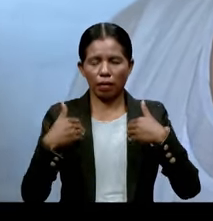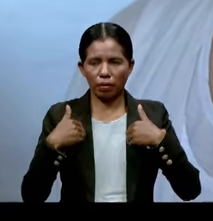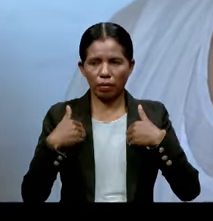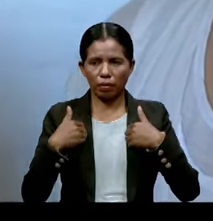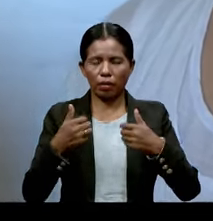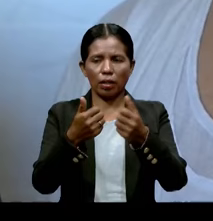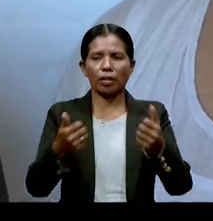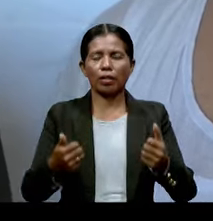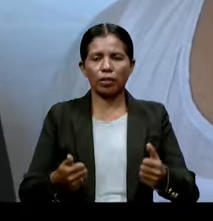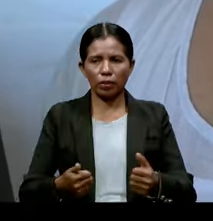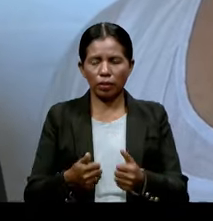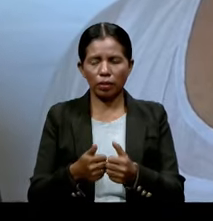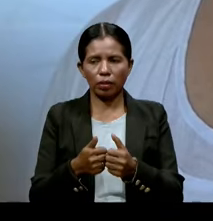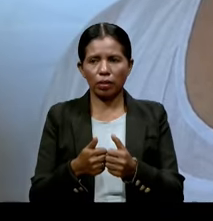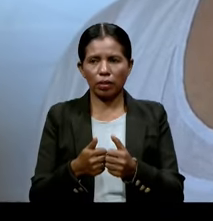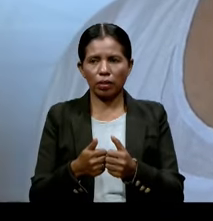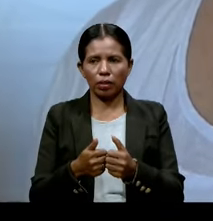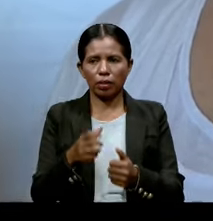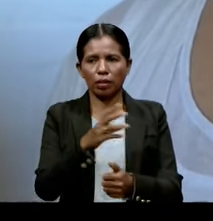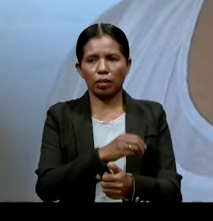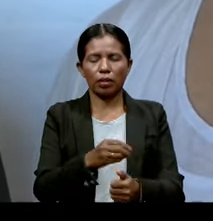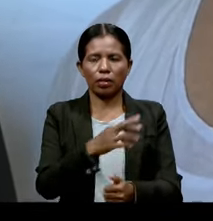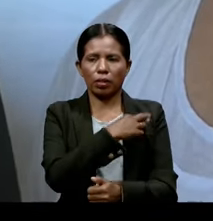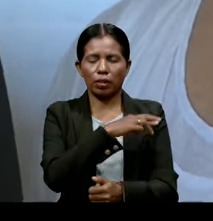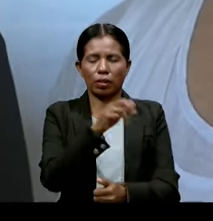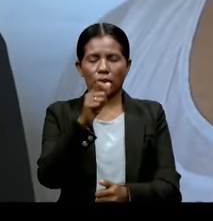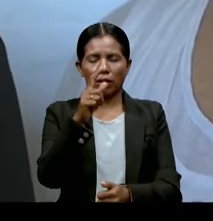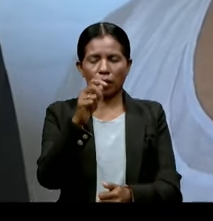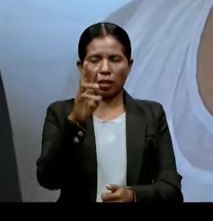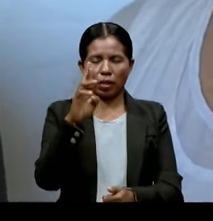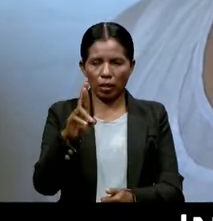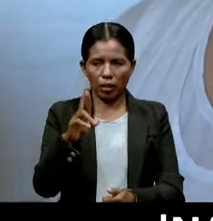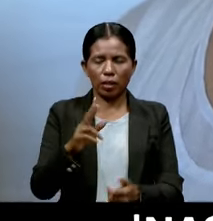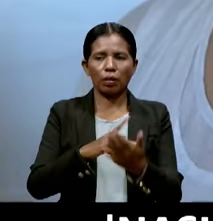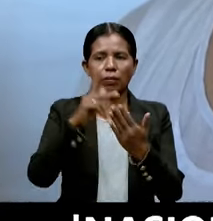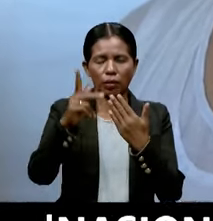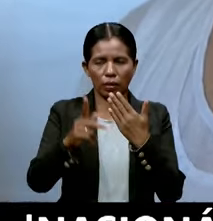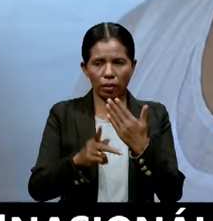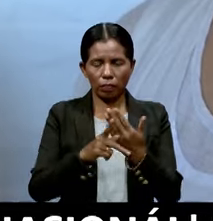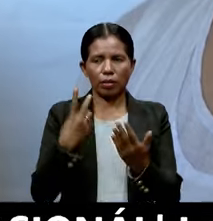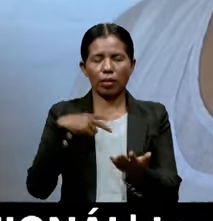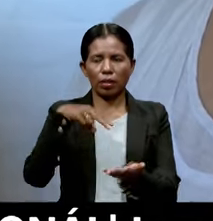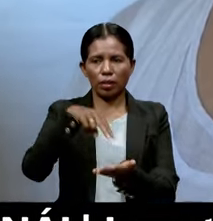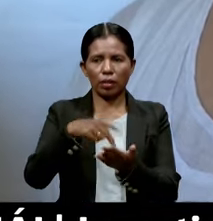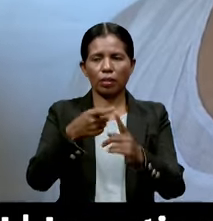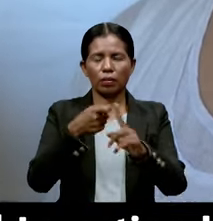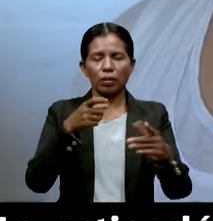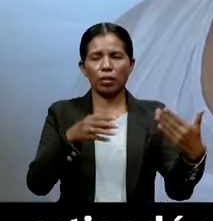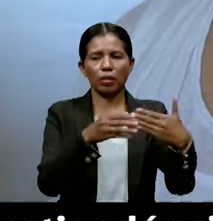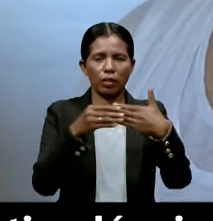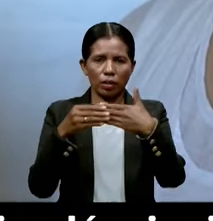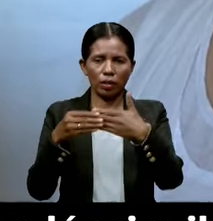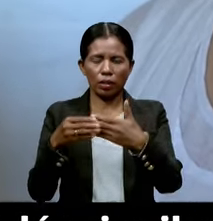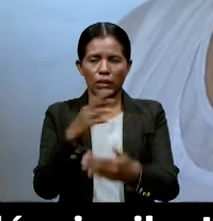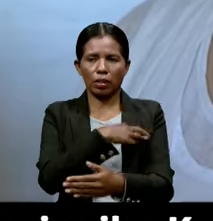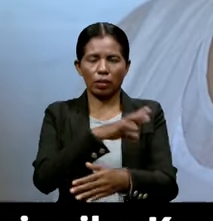asosiasang turism religio ju ATR ni programa ne be makmos ita funda us lideransa